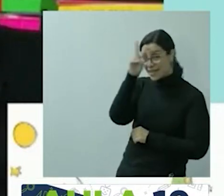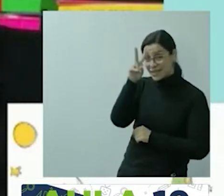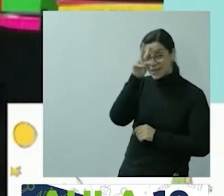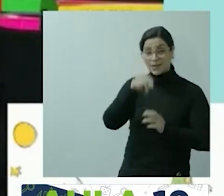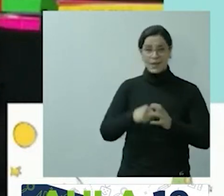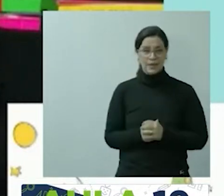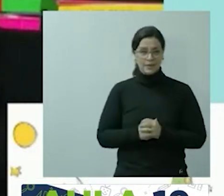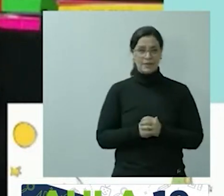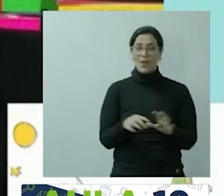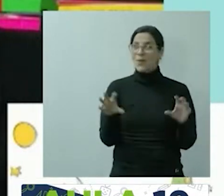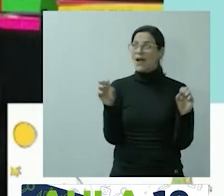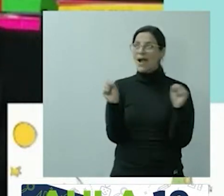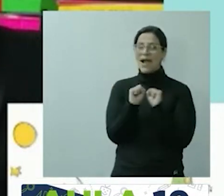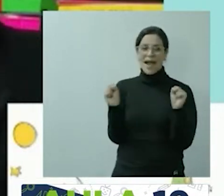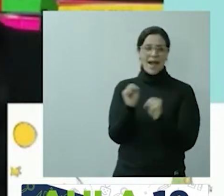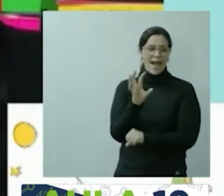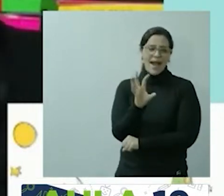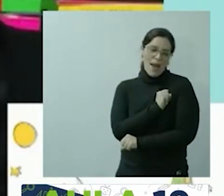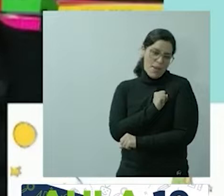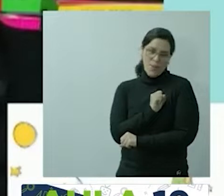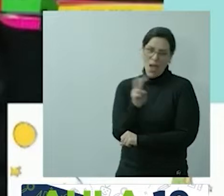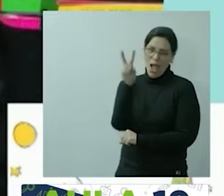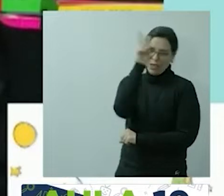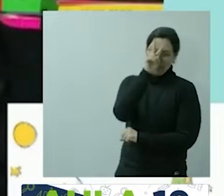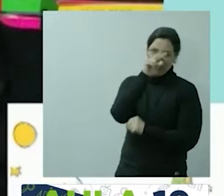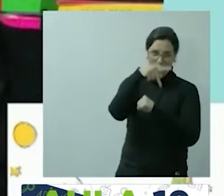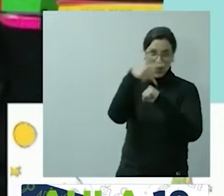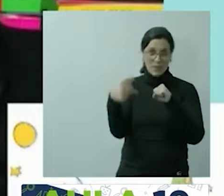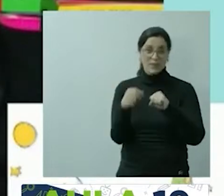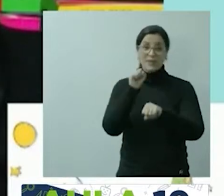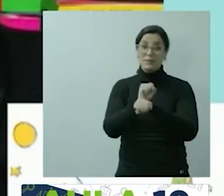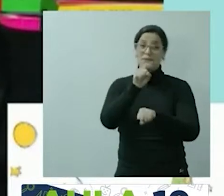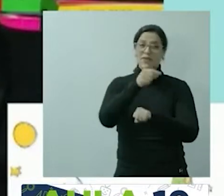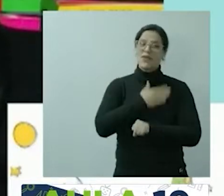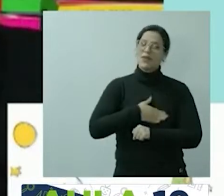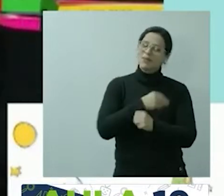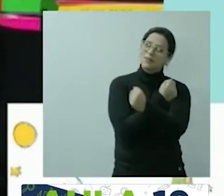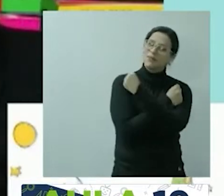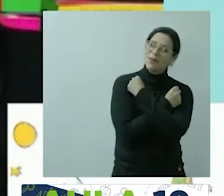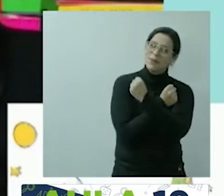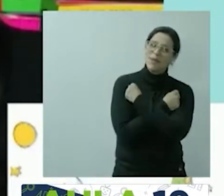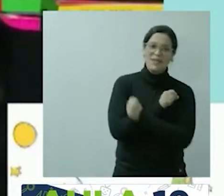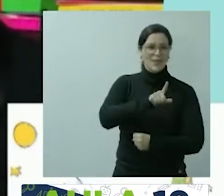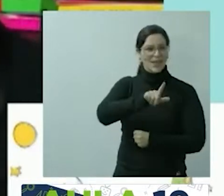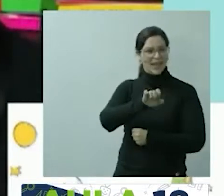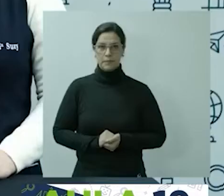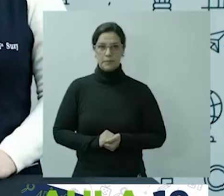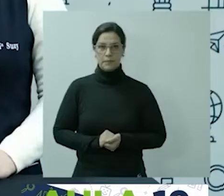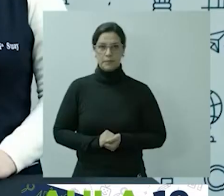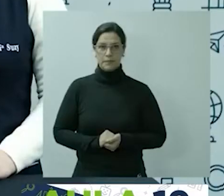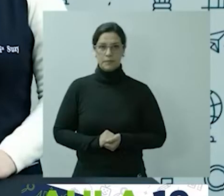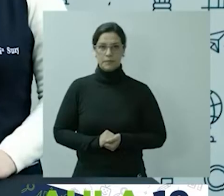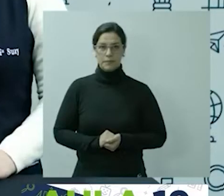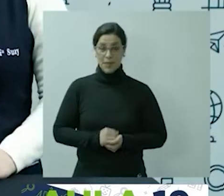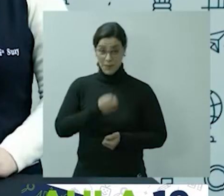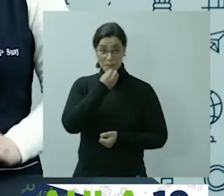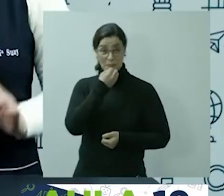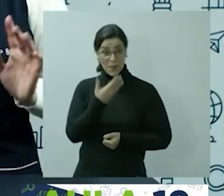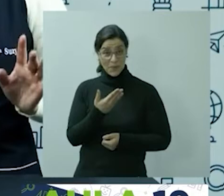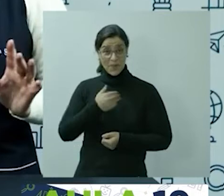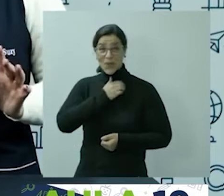história? Eu amo essa história. Espero que tenha gostado. Um abraço da Lelê. Muito